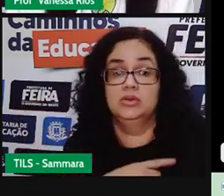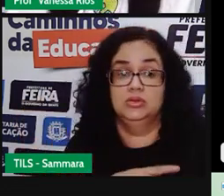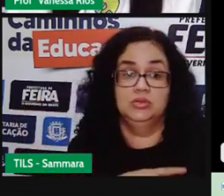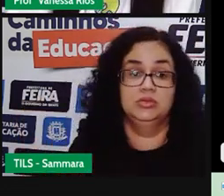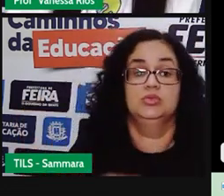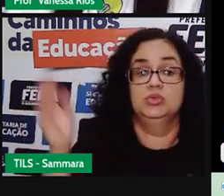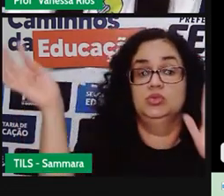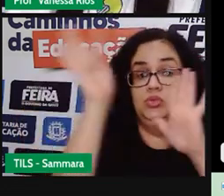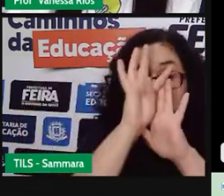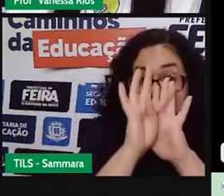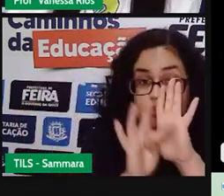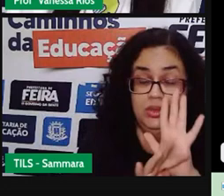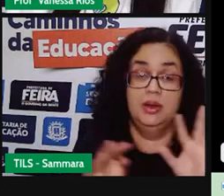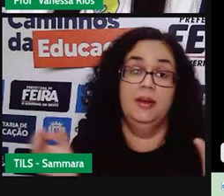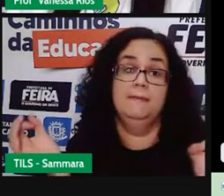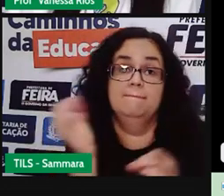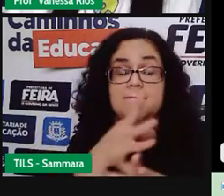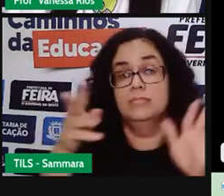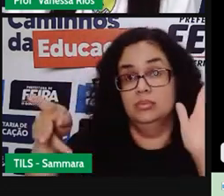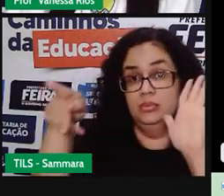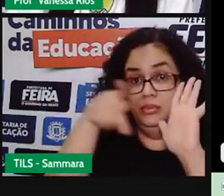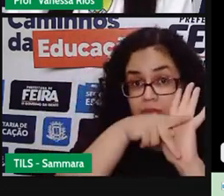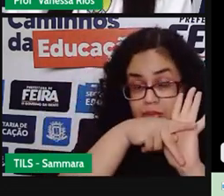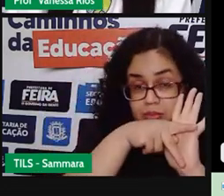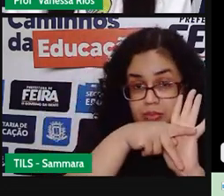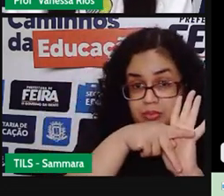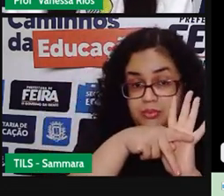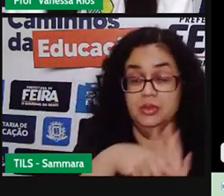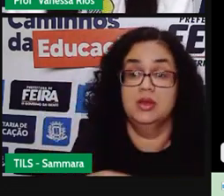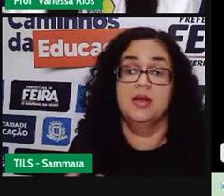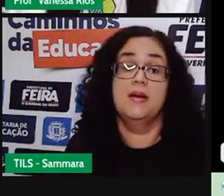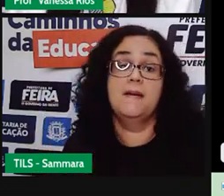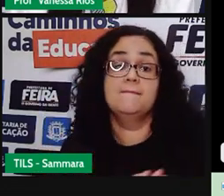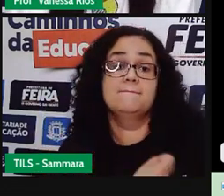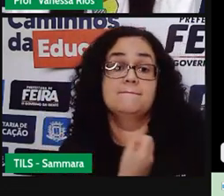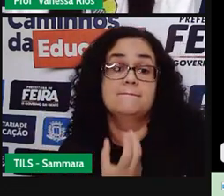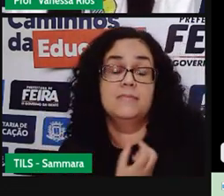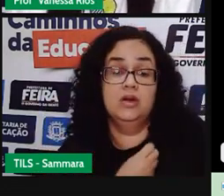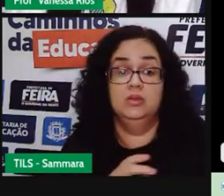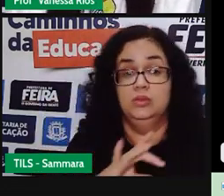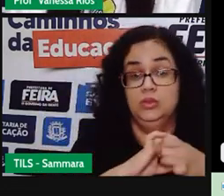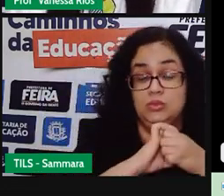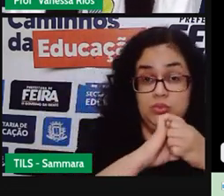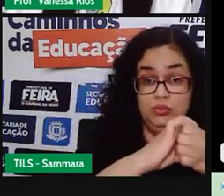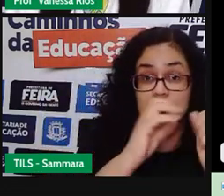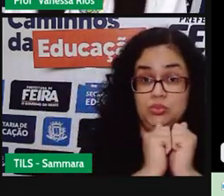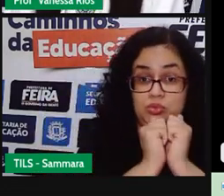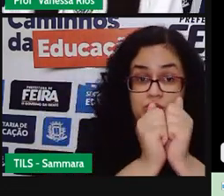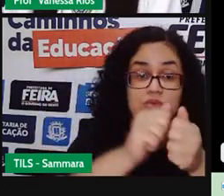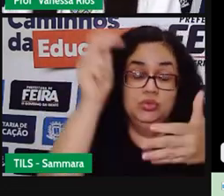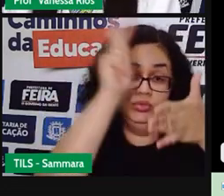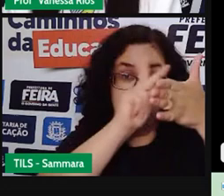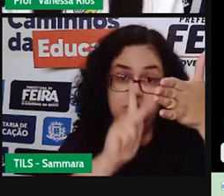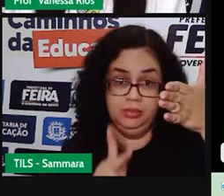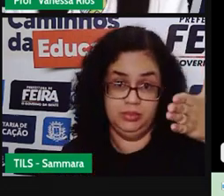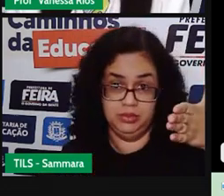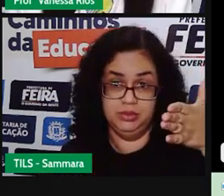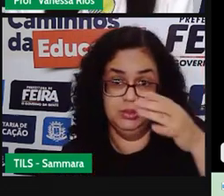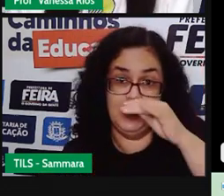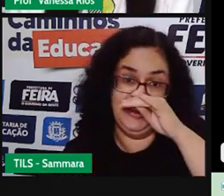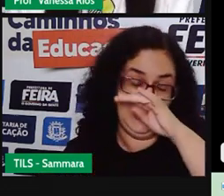parte da poesia. Mas quando a gente fala em poesia, a gente fala em tipos de texto que, além do